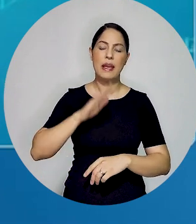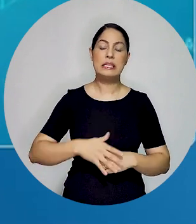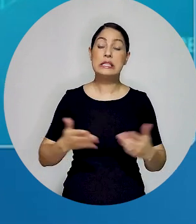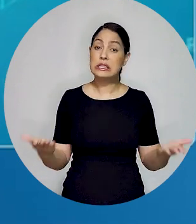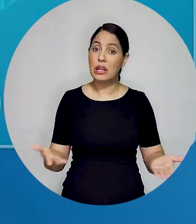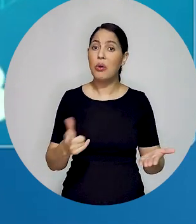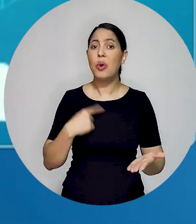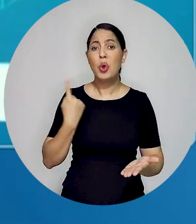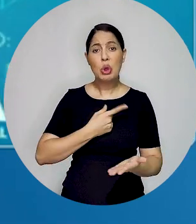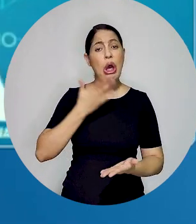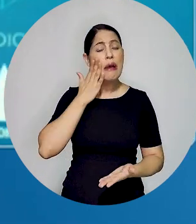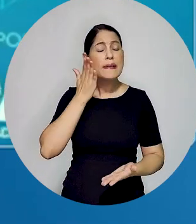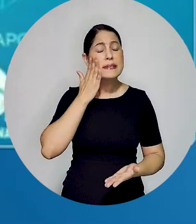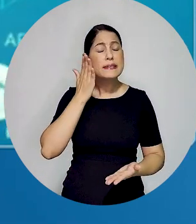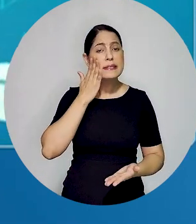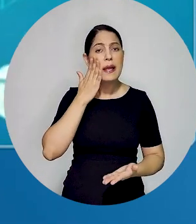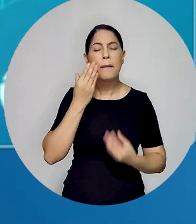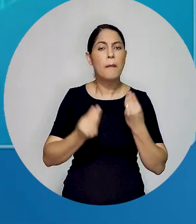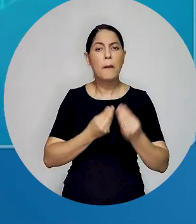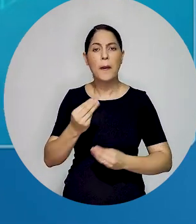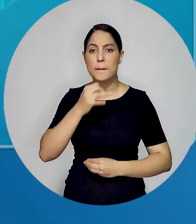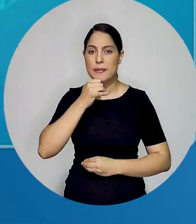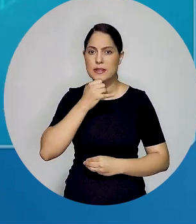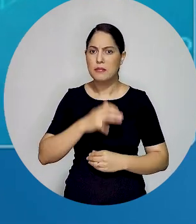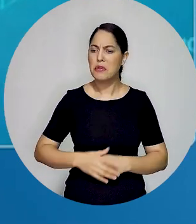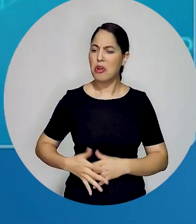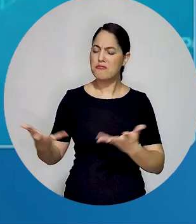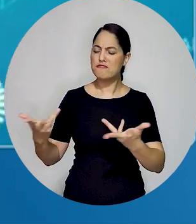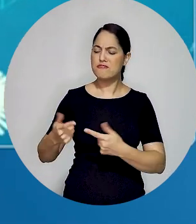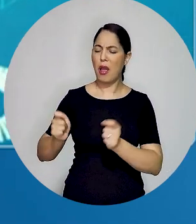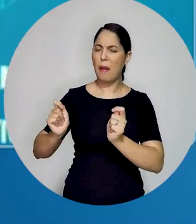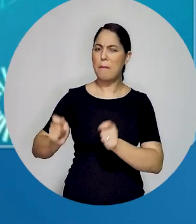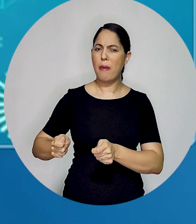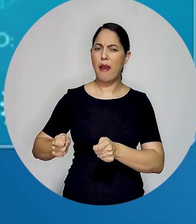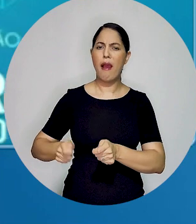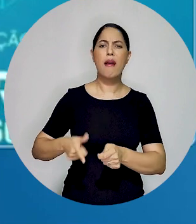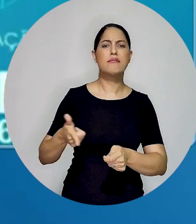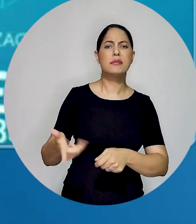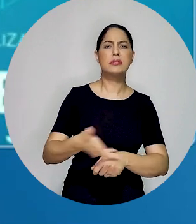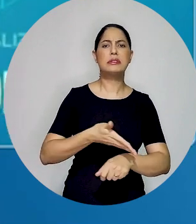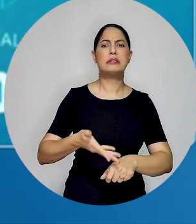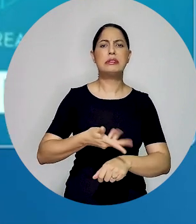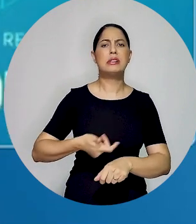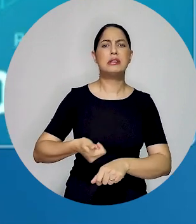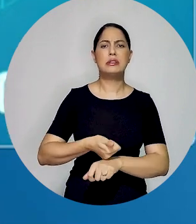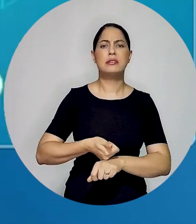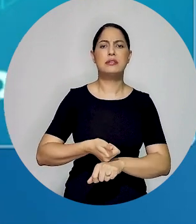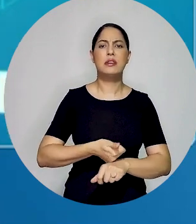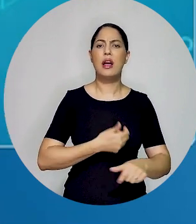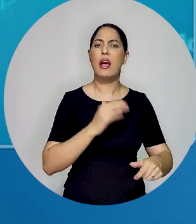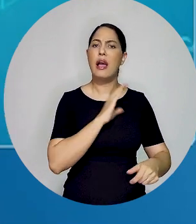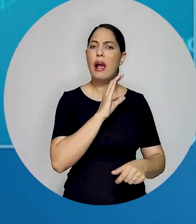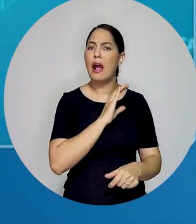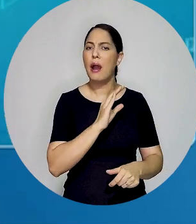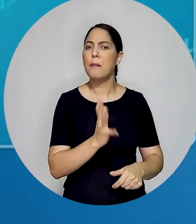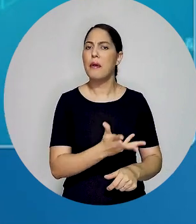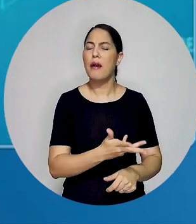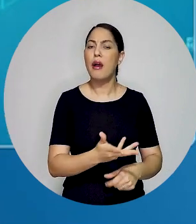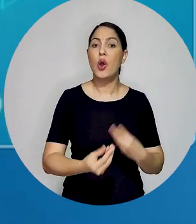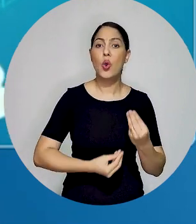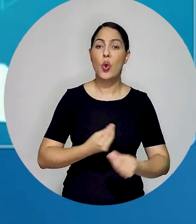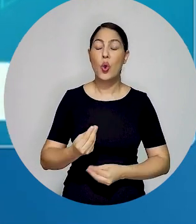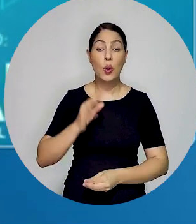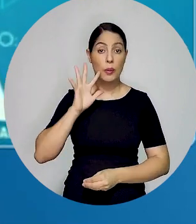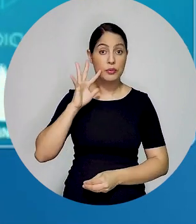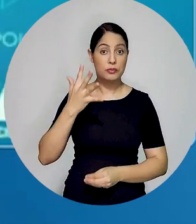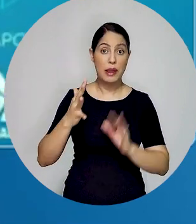Instituto. As possibilidades práticas que a arbitragem oferece, como eficácia, celeridade e flexibilidade, têm elevado sua